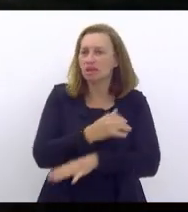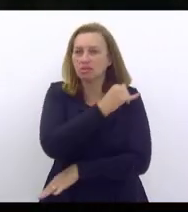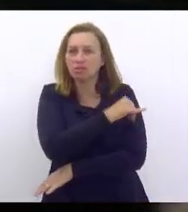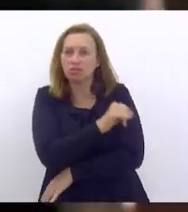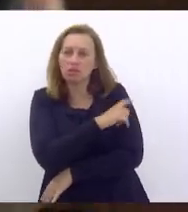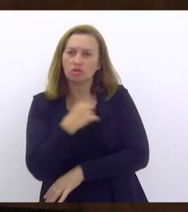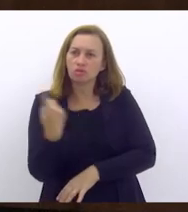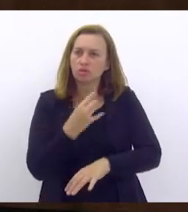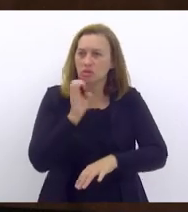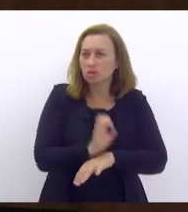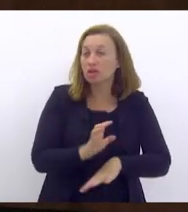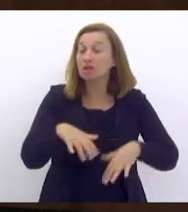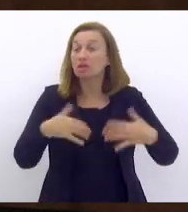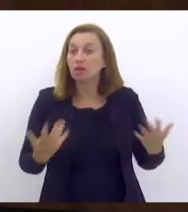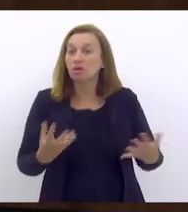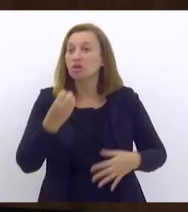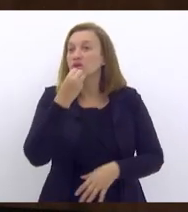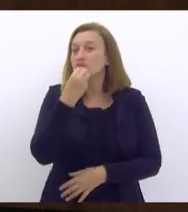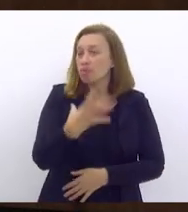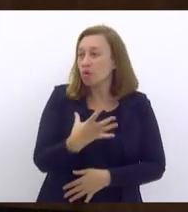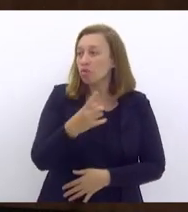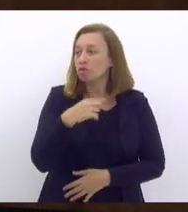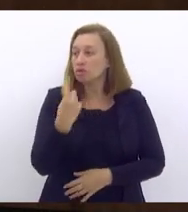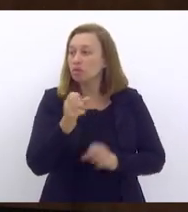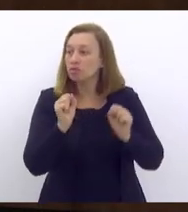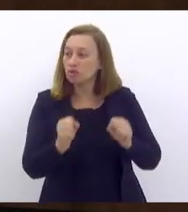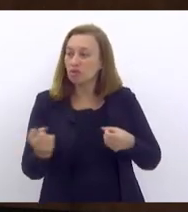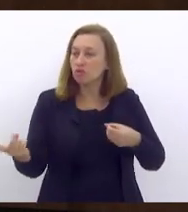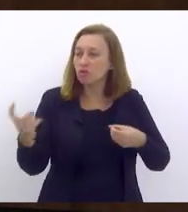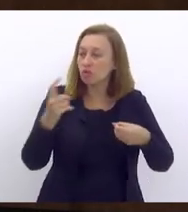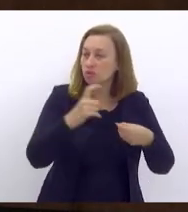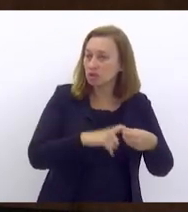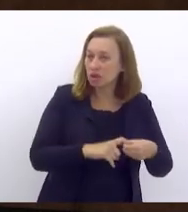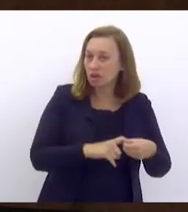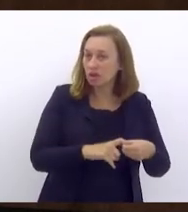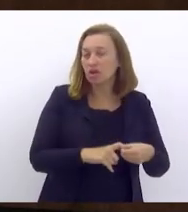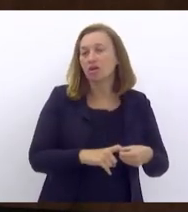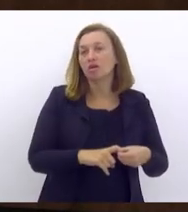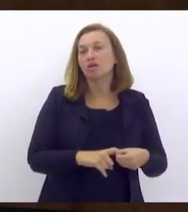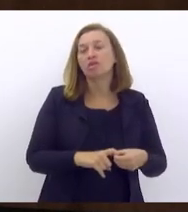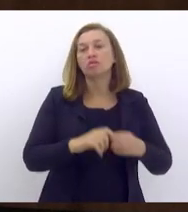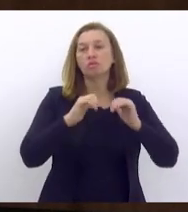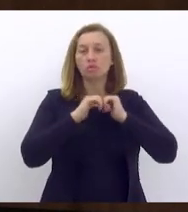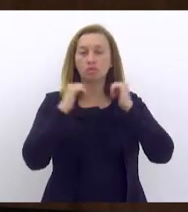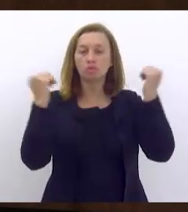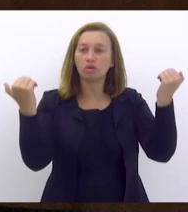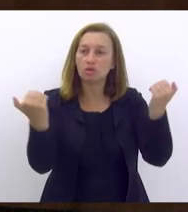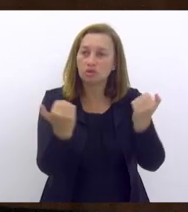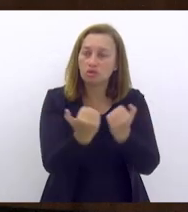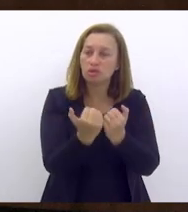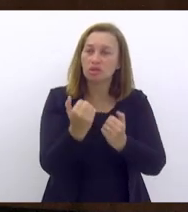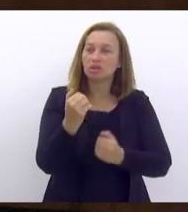Estado. Então, que bom que vamos poder voltar ao estádio de São Januário. Espero que no próximo